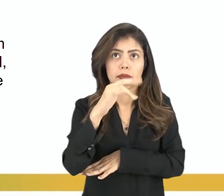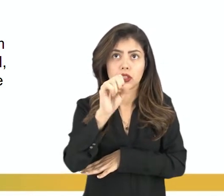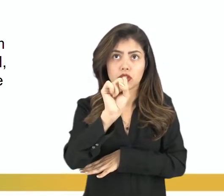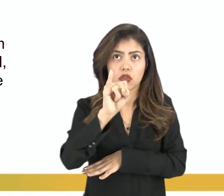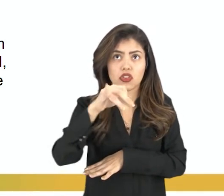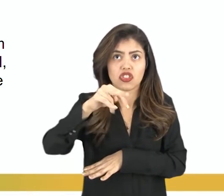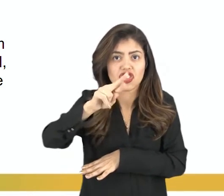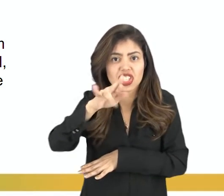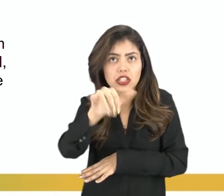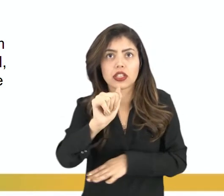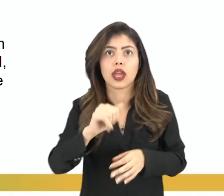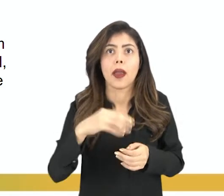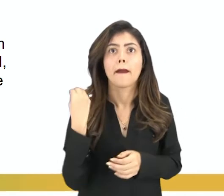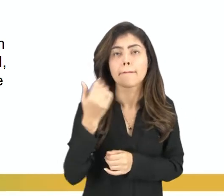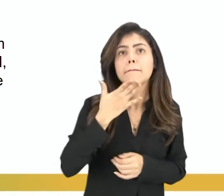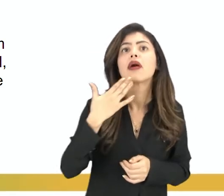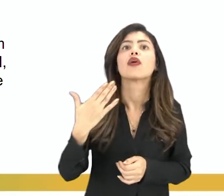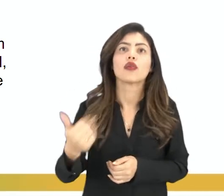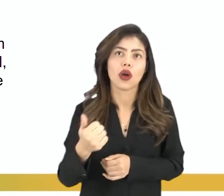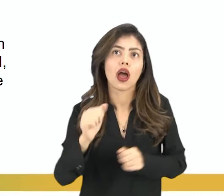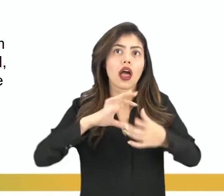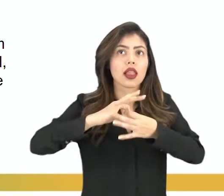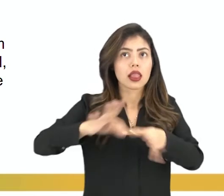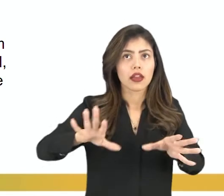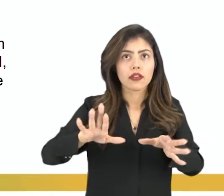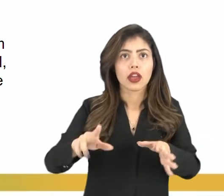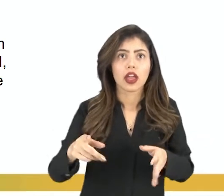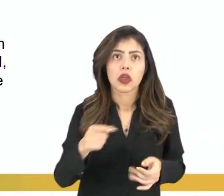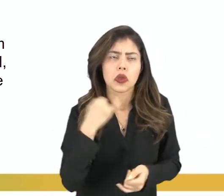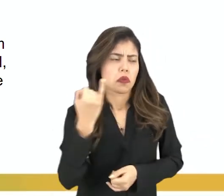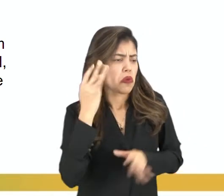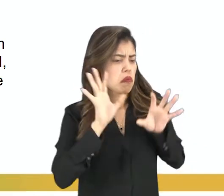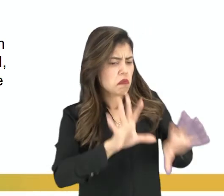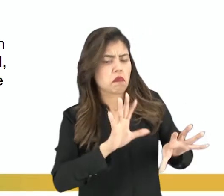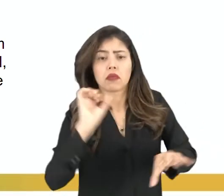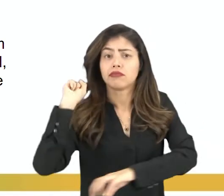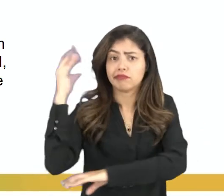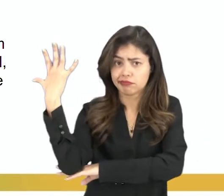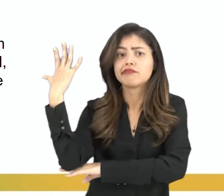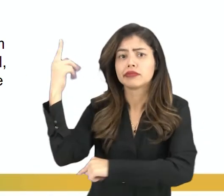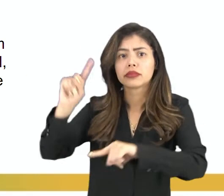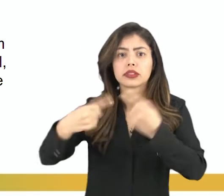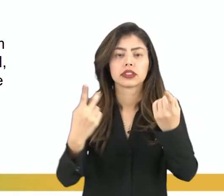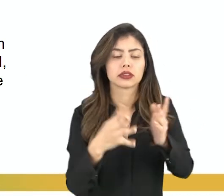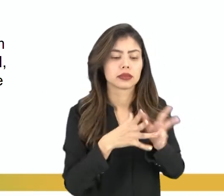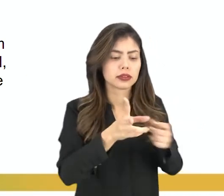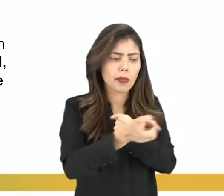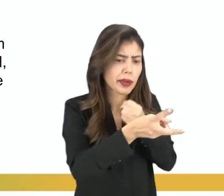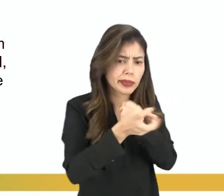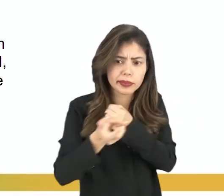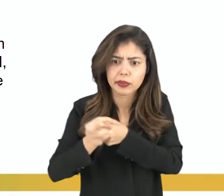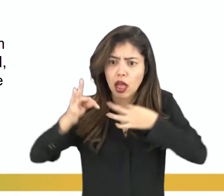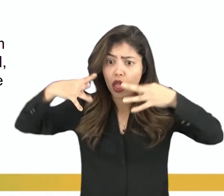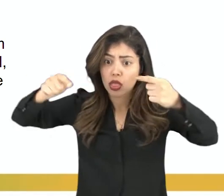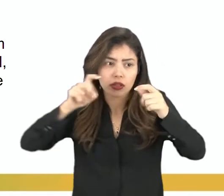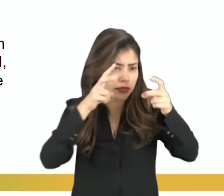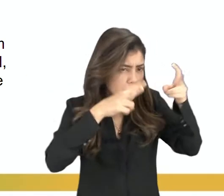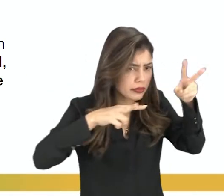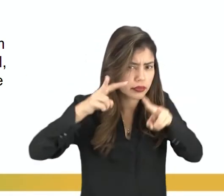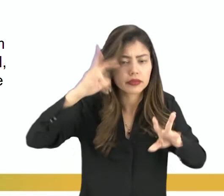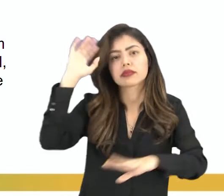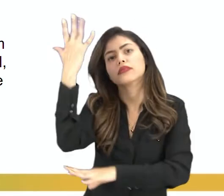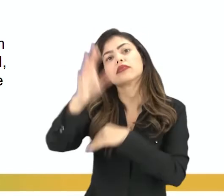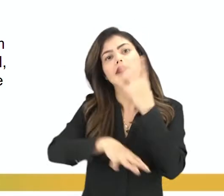impressionista. Sempre preferiu a pintura ao ar livre, não importando as condições climáticas, com a finalidade de capturar todos os efeitos